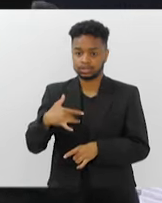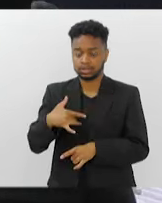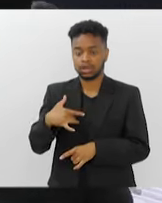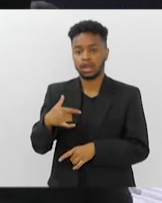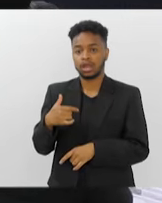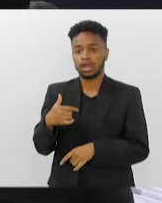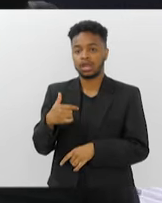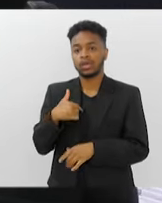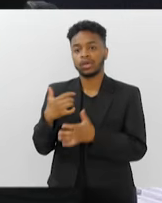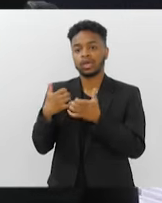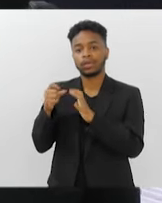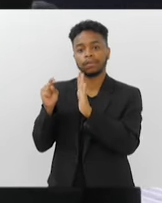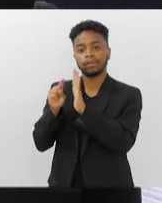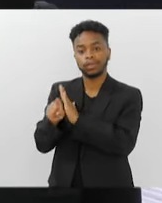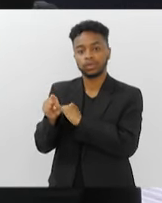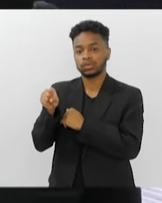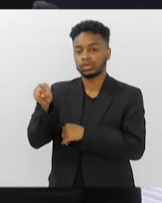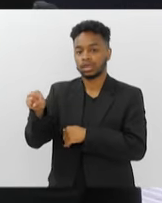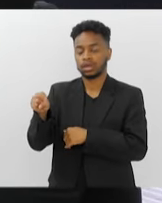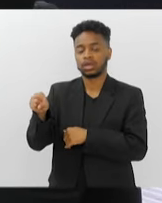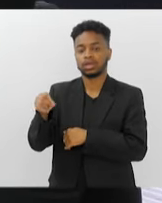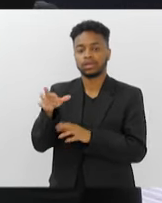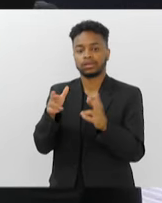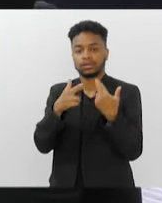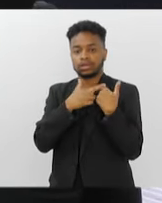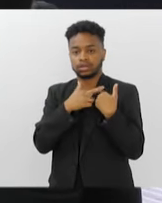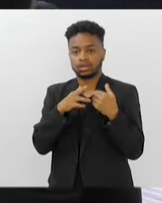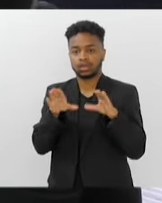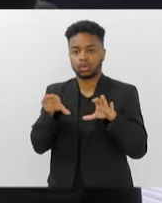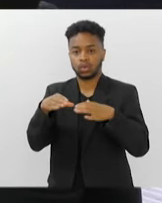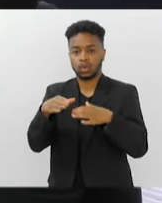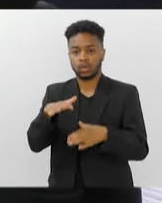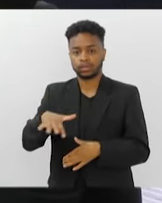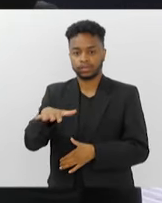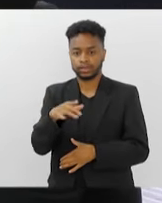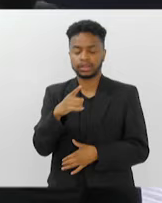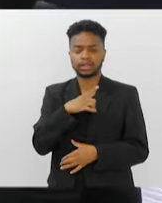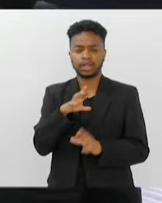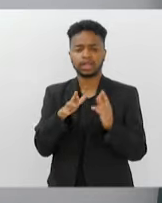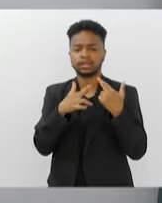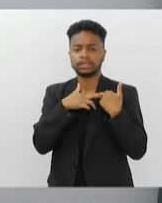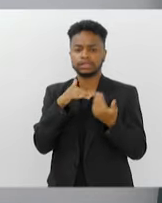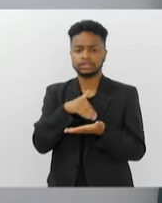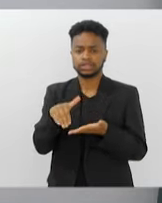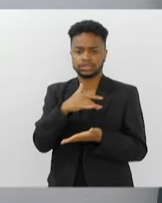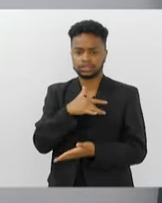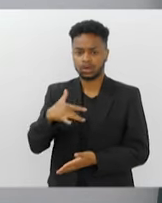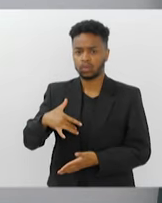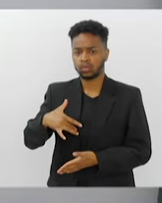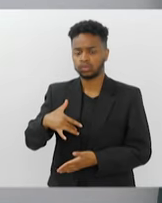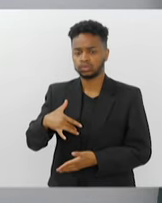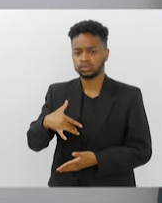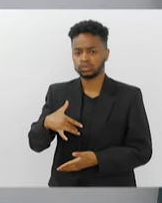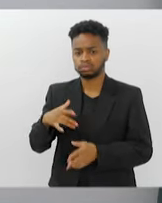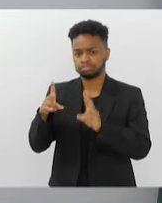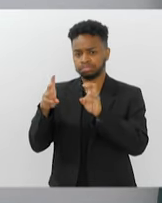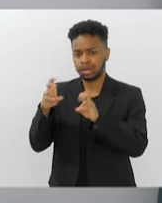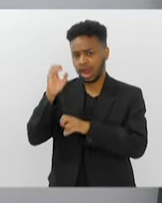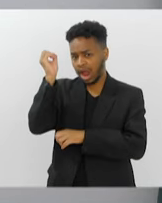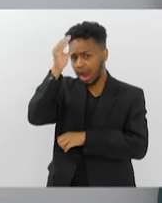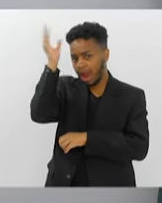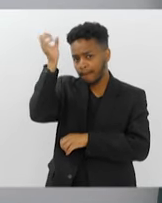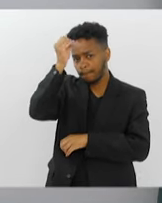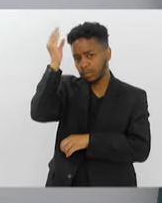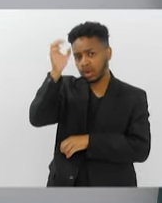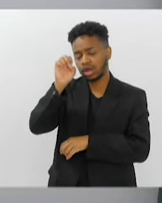perguntar ao ao Comandante responsável pelo batalhão da área fica em cargo da Secretaria de Saúde a questão das ambulâncias da